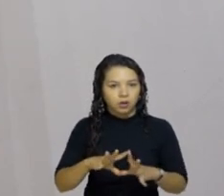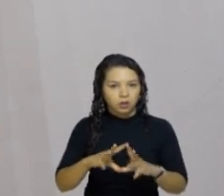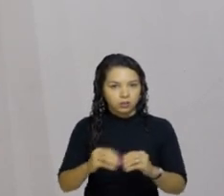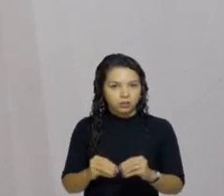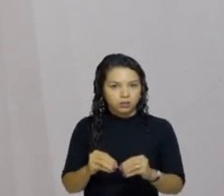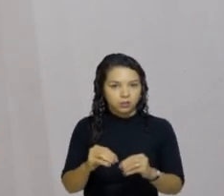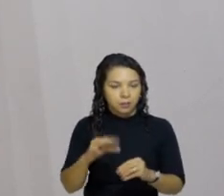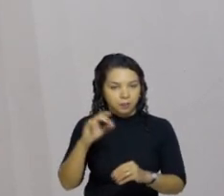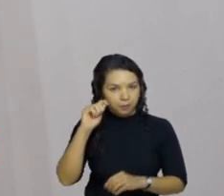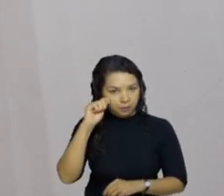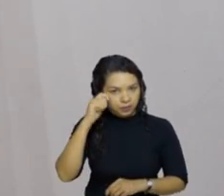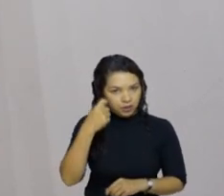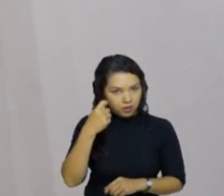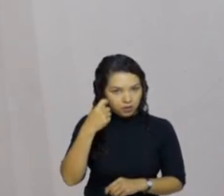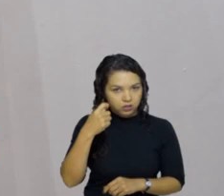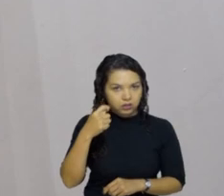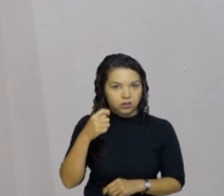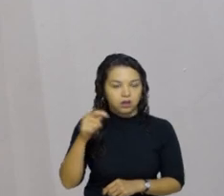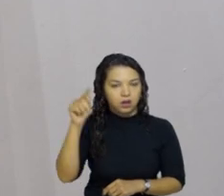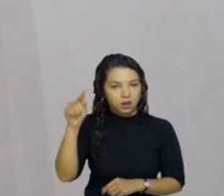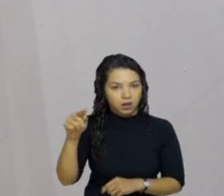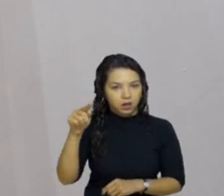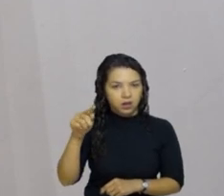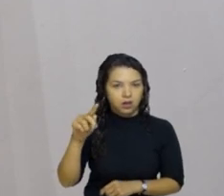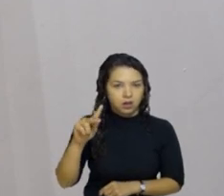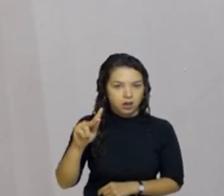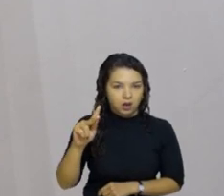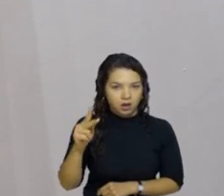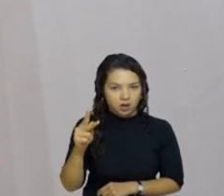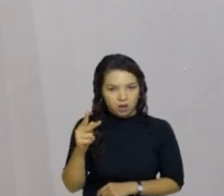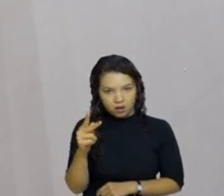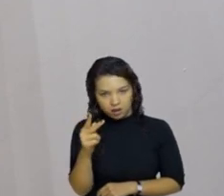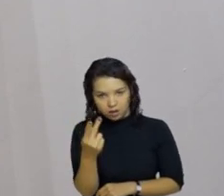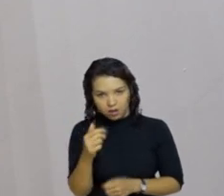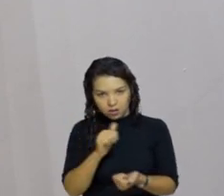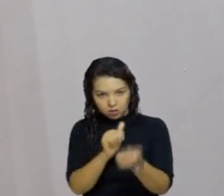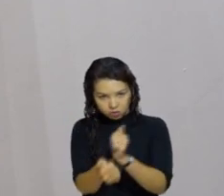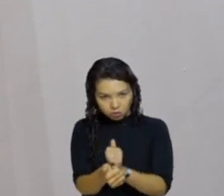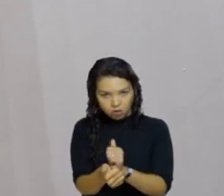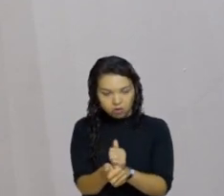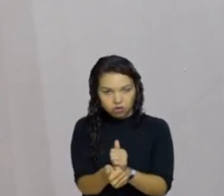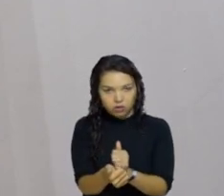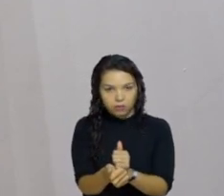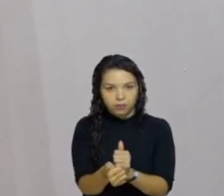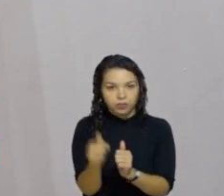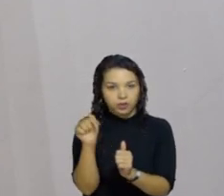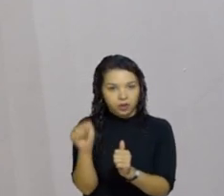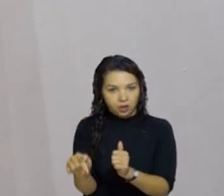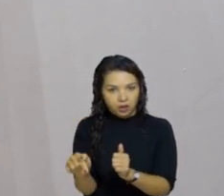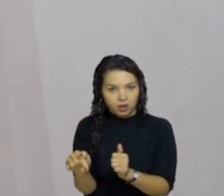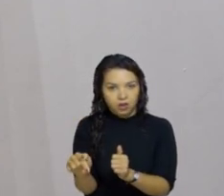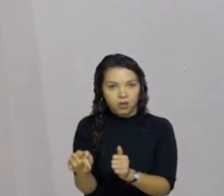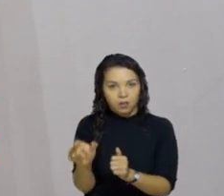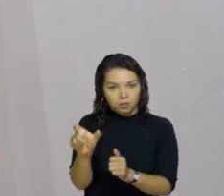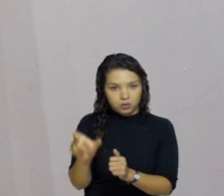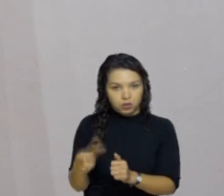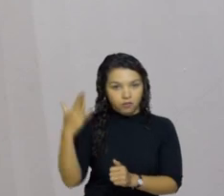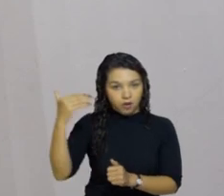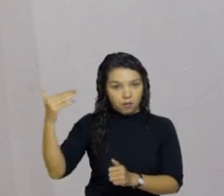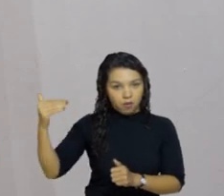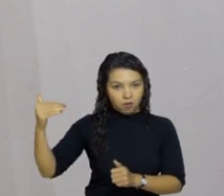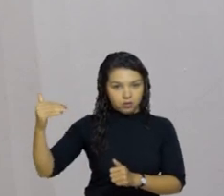é um time de rugby neozelandês, onde o jogador, a maior estrela do time, ele limpa o vestiário